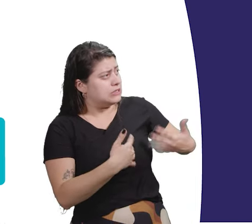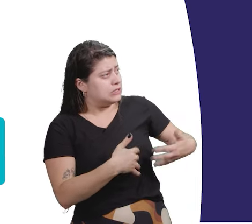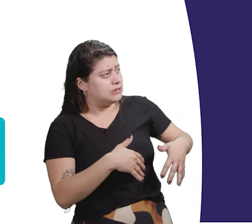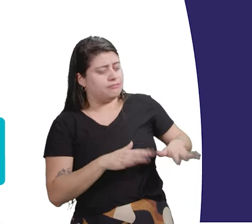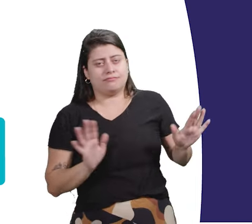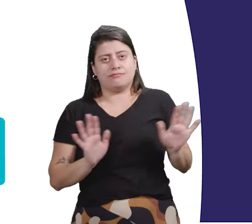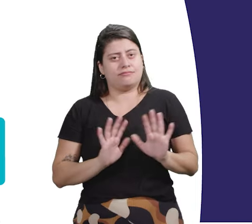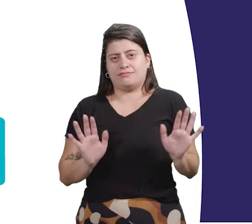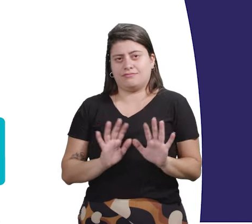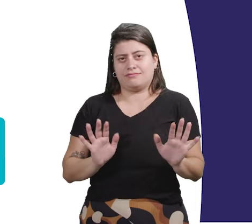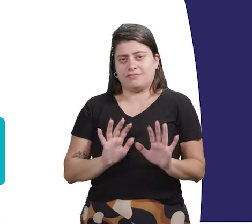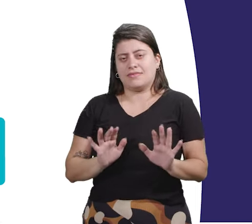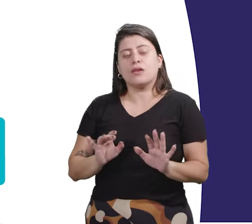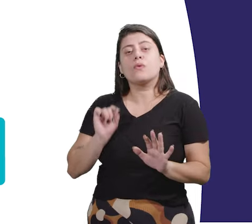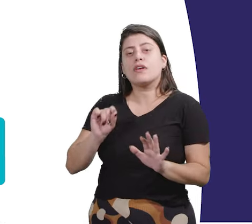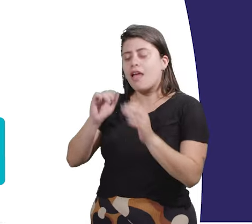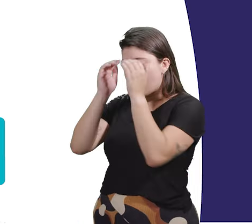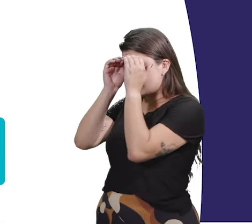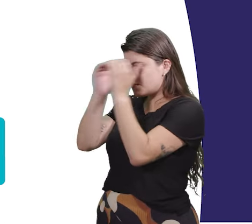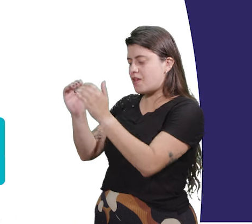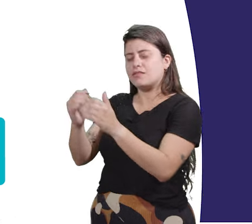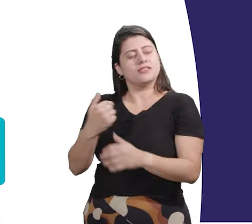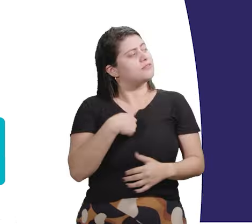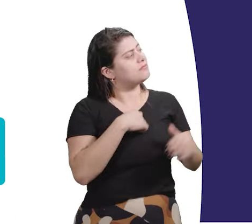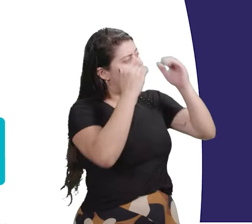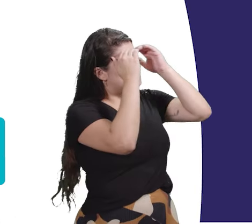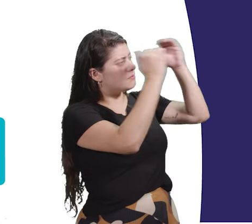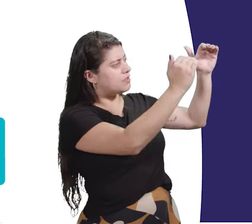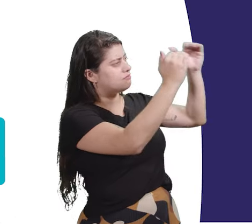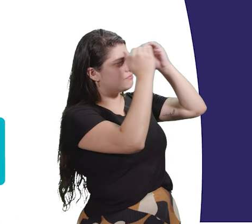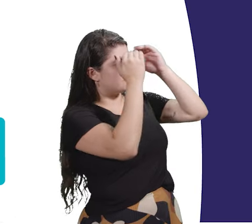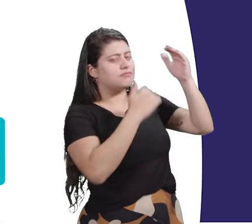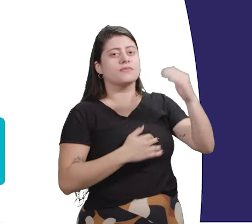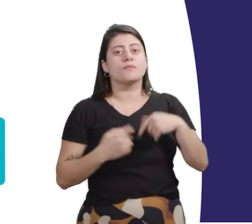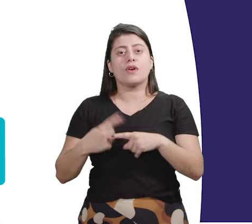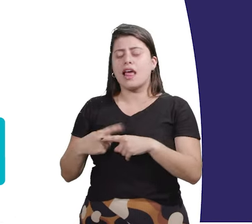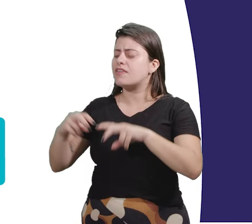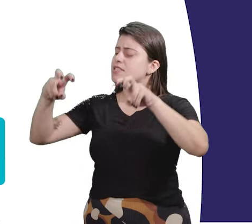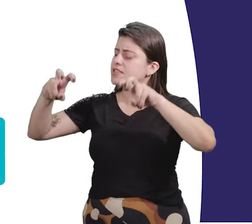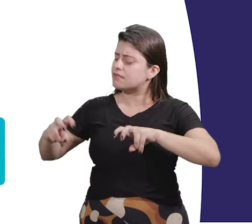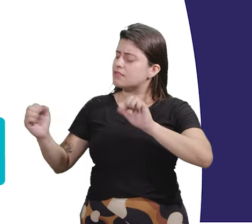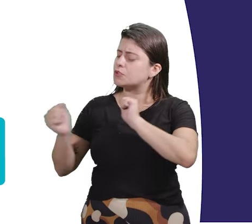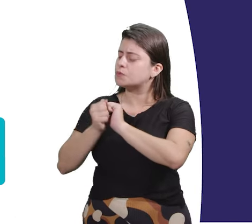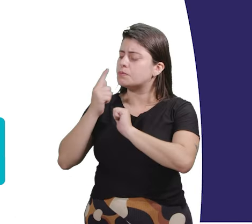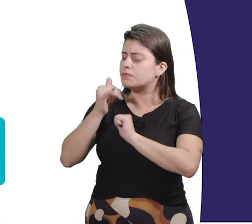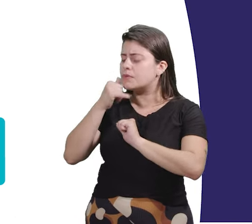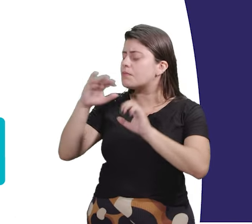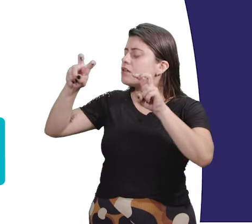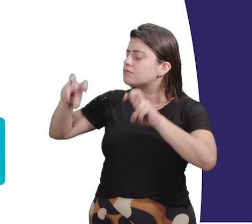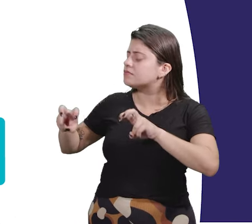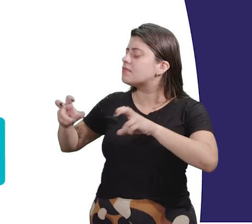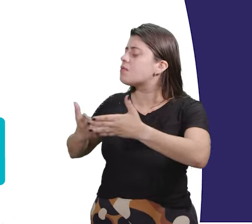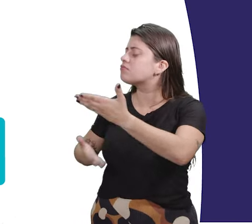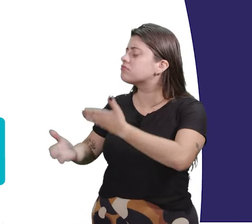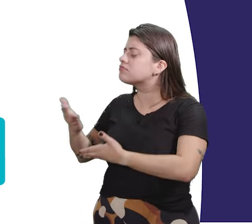sentem ou de que elas erraram, mas sim baseadas no respeito, onde elas sabem que elas irão sentar ali com os pais e que eles irão, junto com elas,